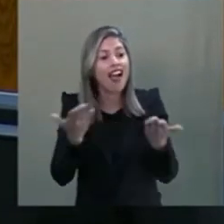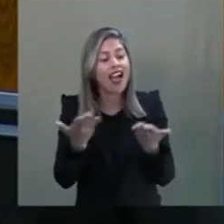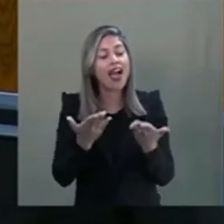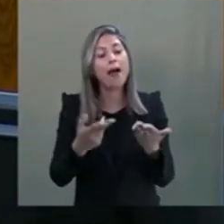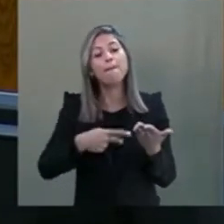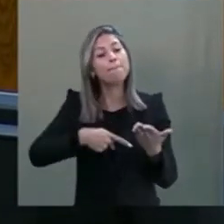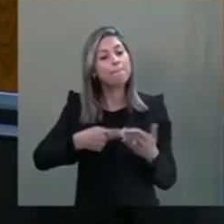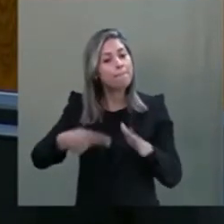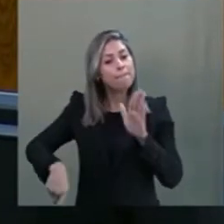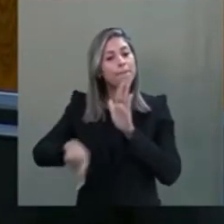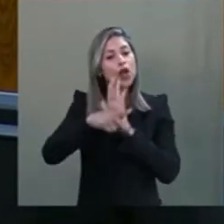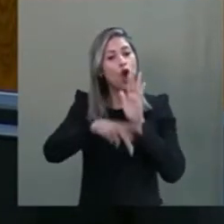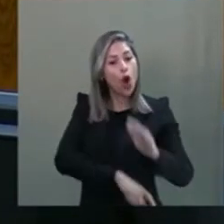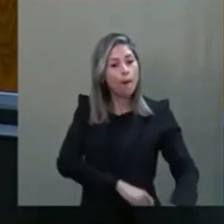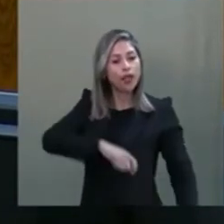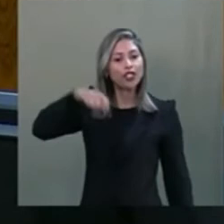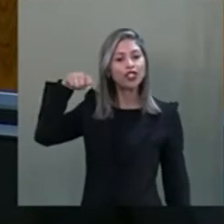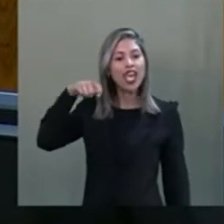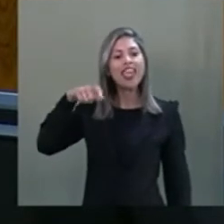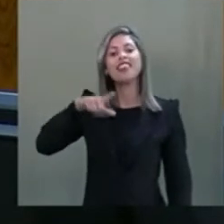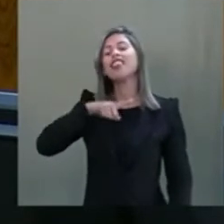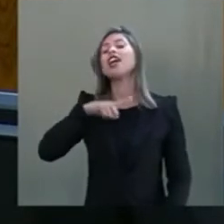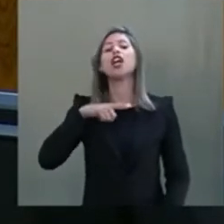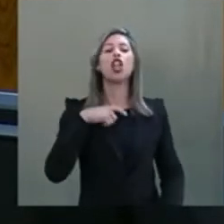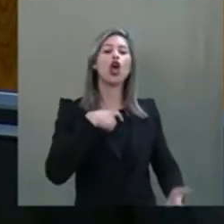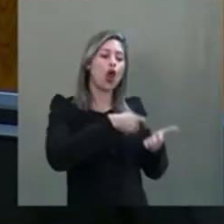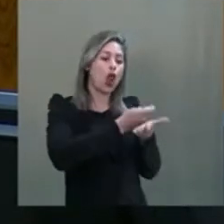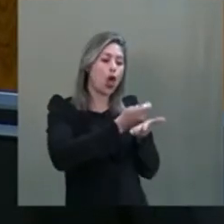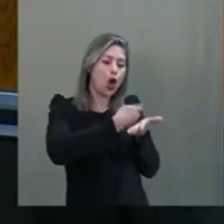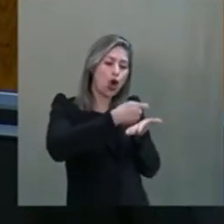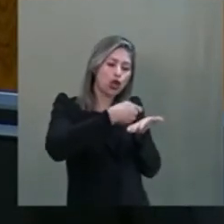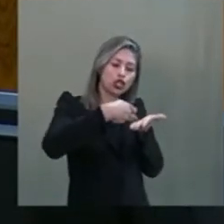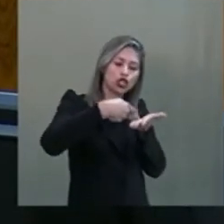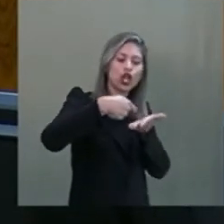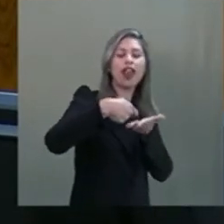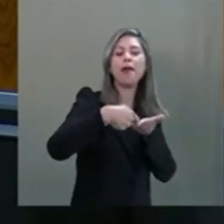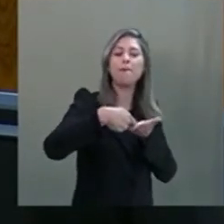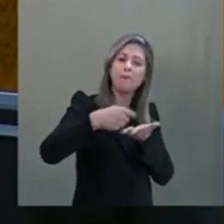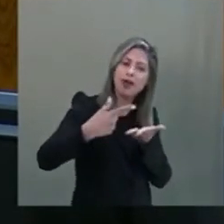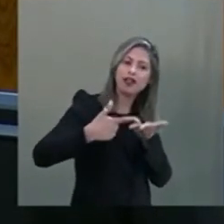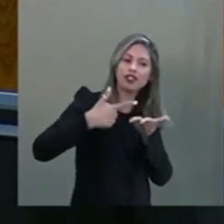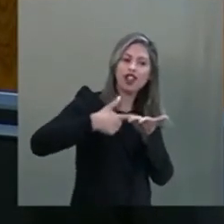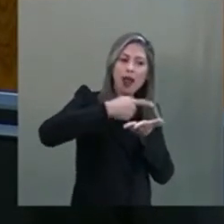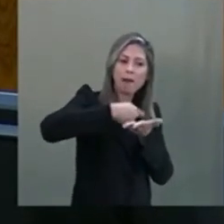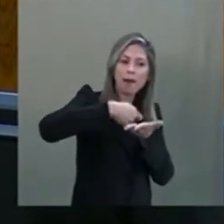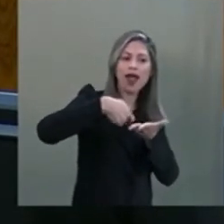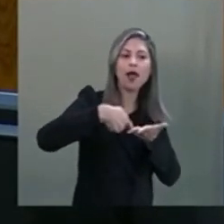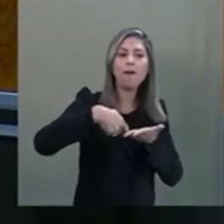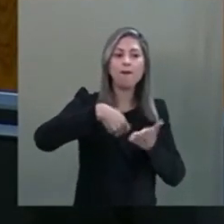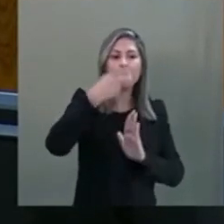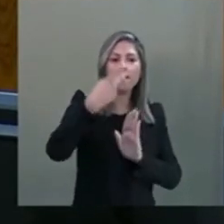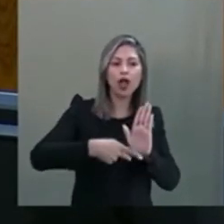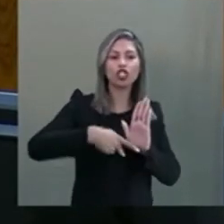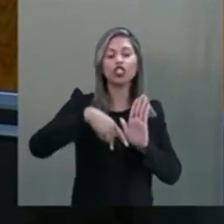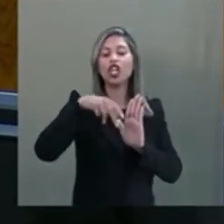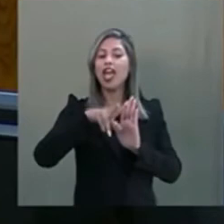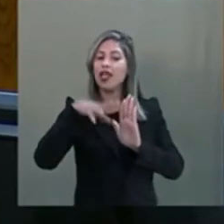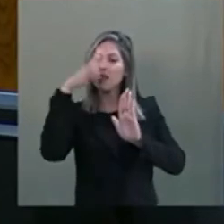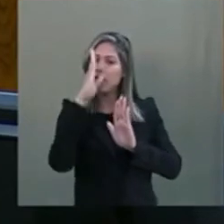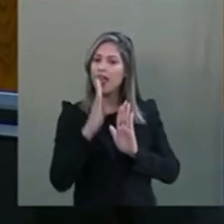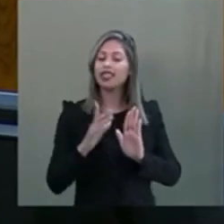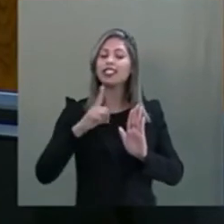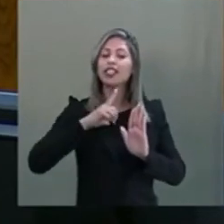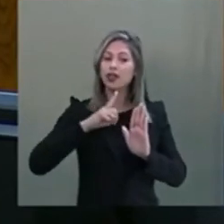independência. Como escreveu no seu livro Projetos para o Brasil, busquemos a sã